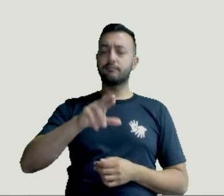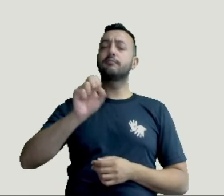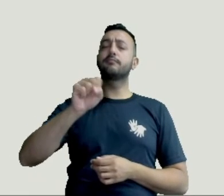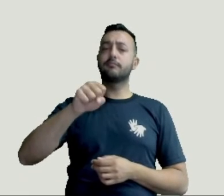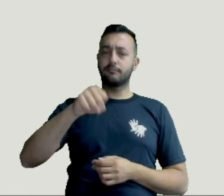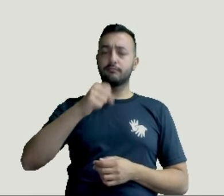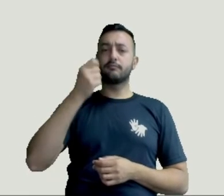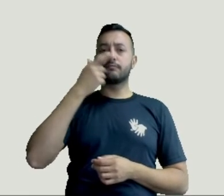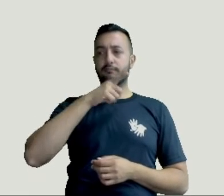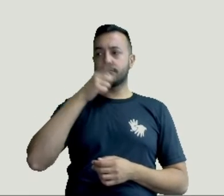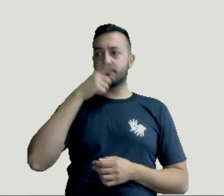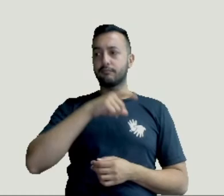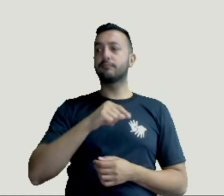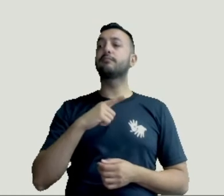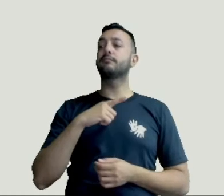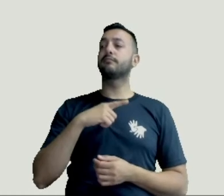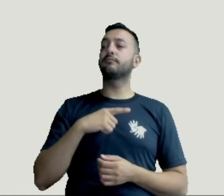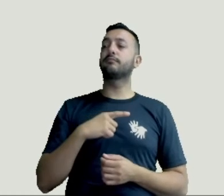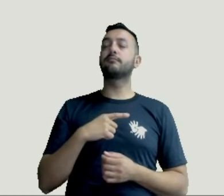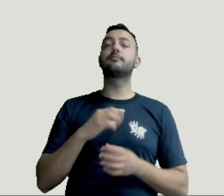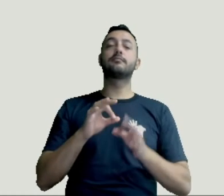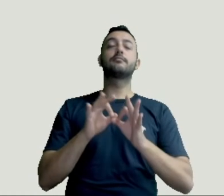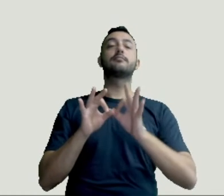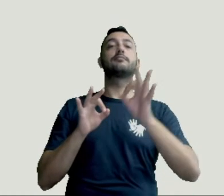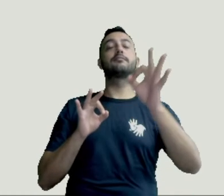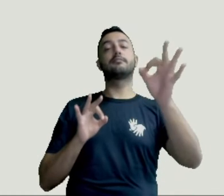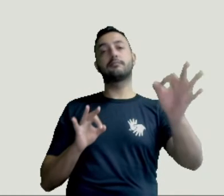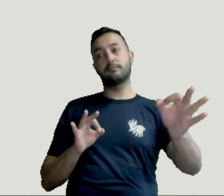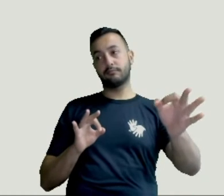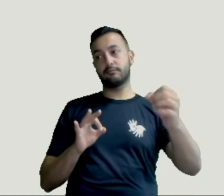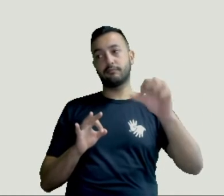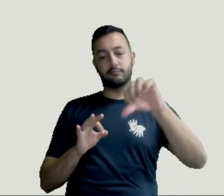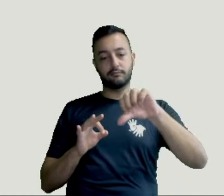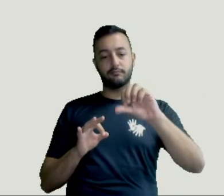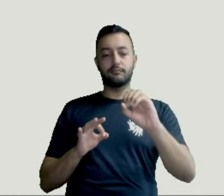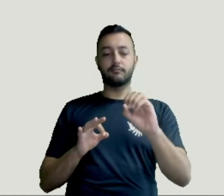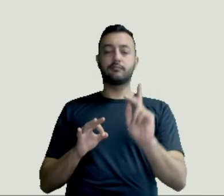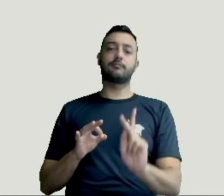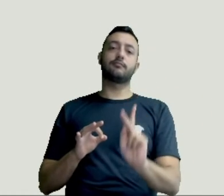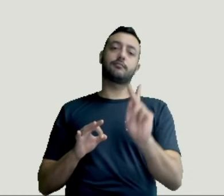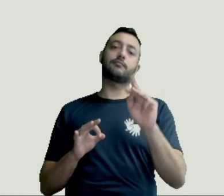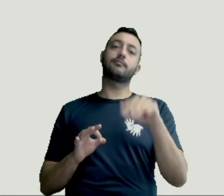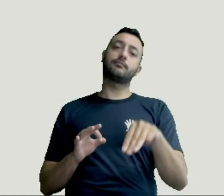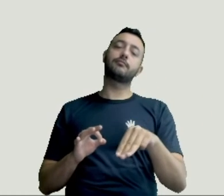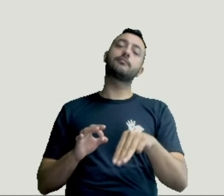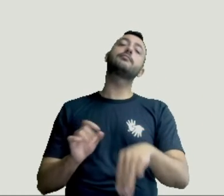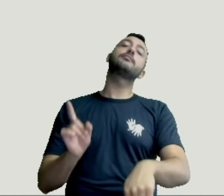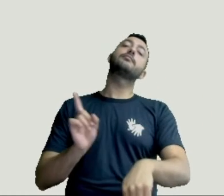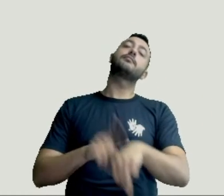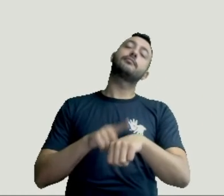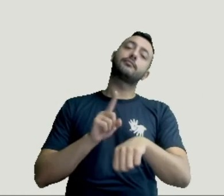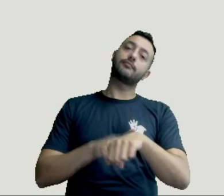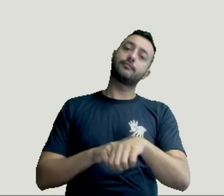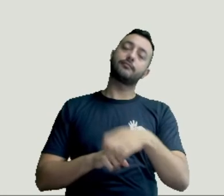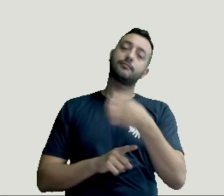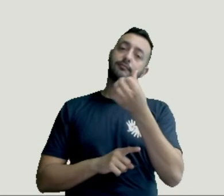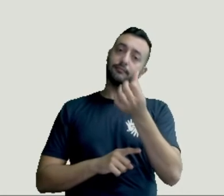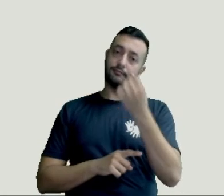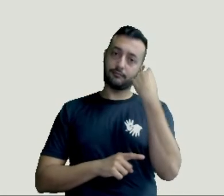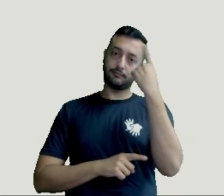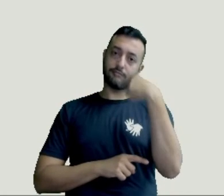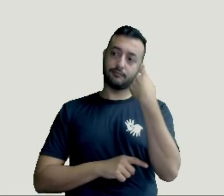com esses dados. Porque eu tenho aí, eu tenho a distância, que é 90 quilômetros, e tenho o tempo, que é 6